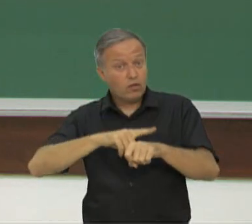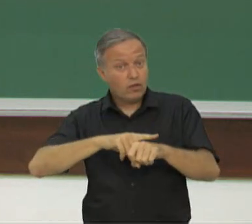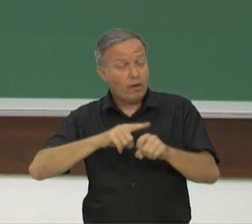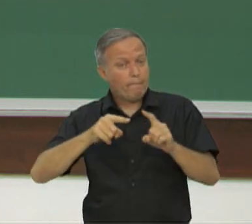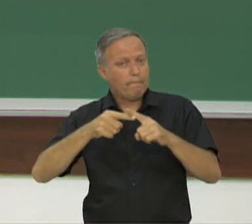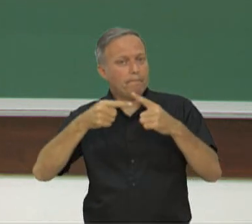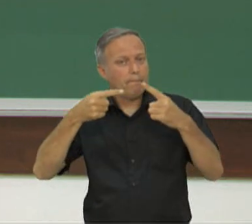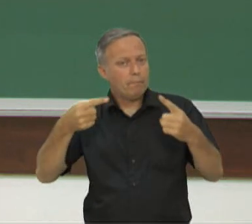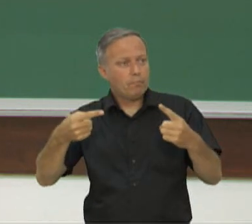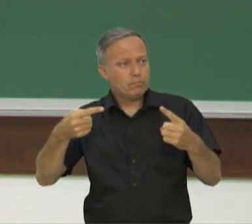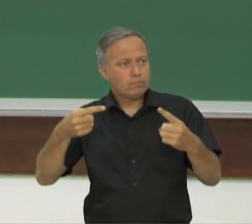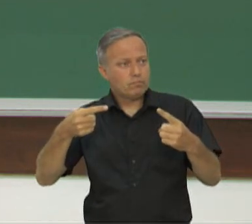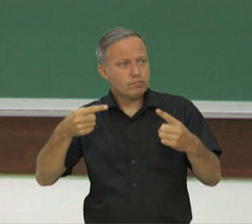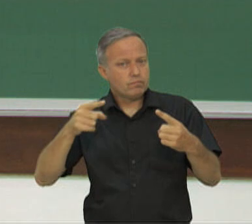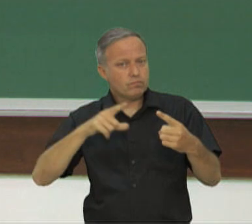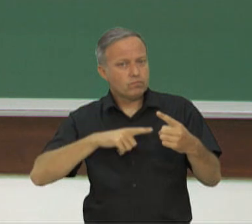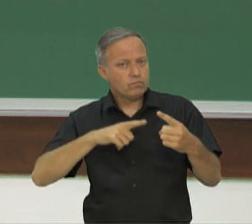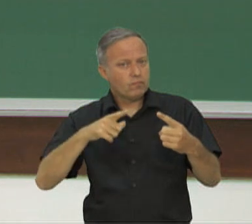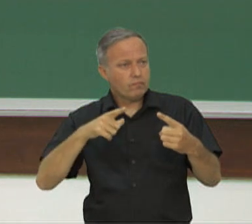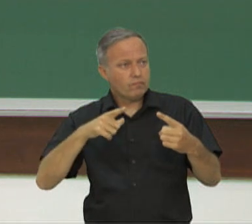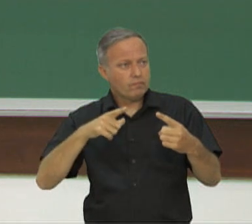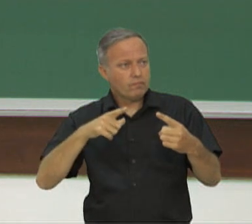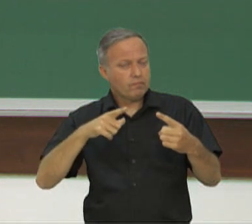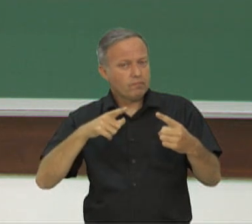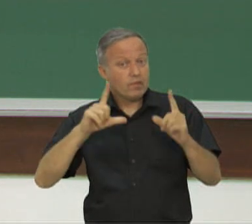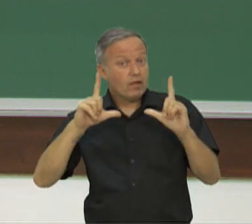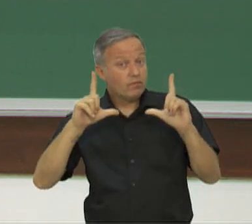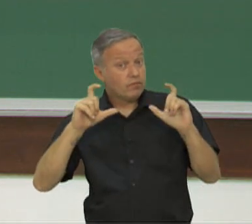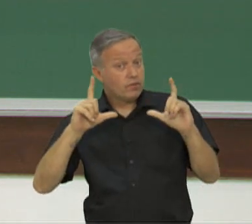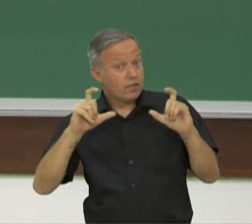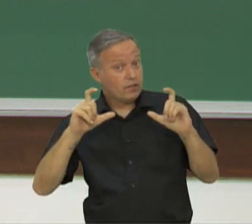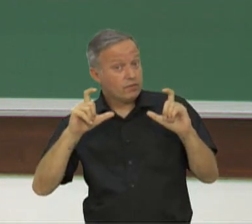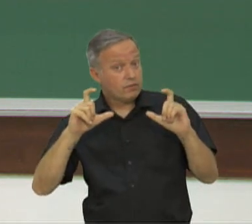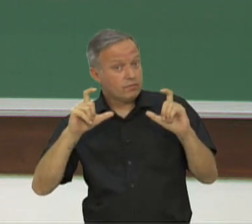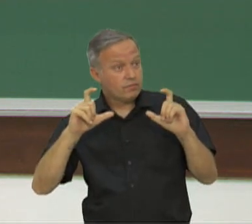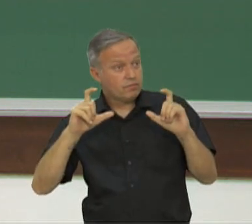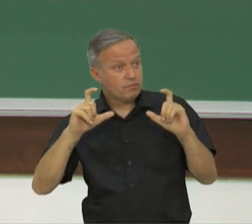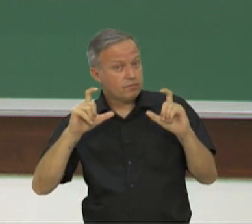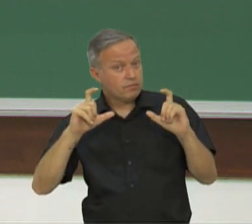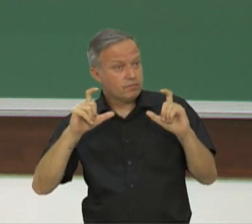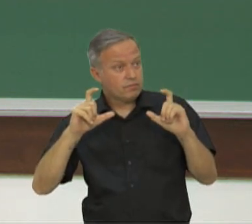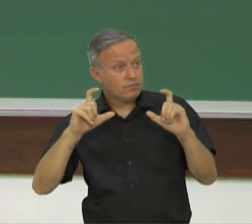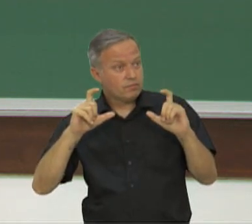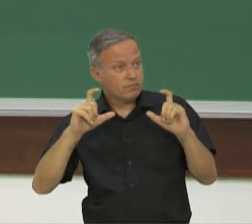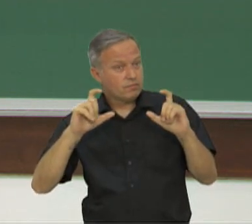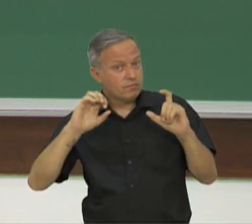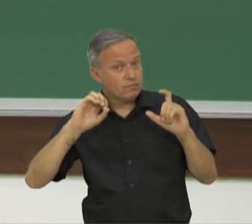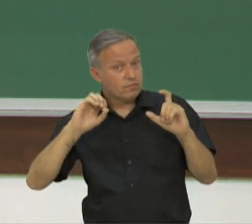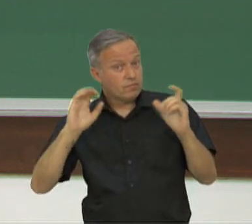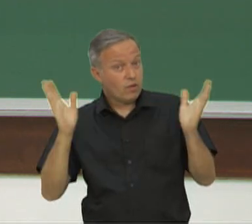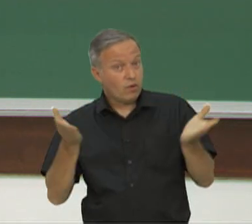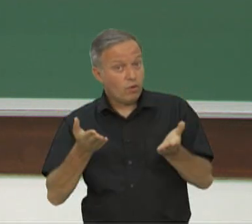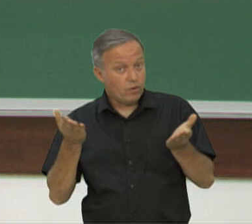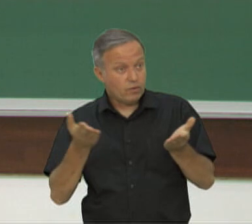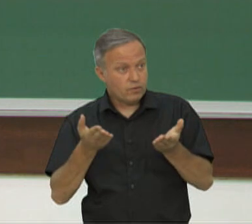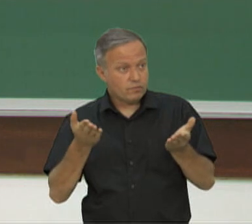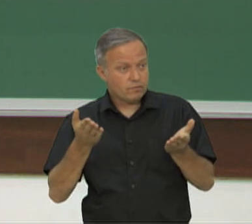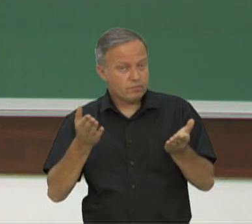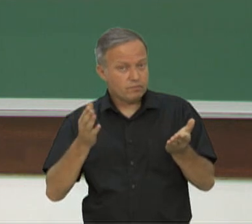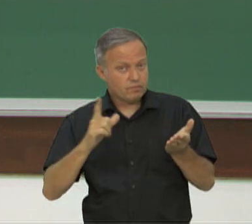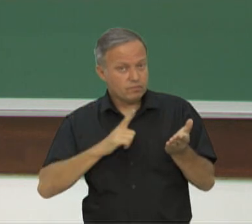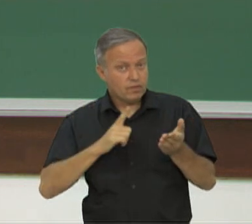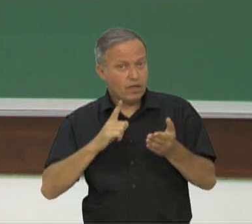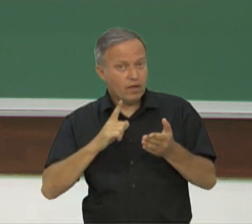que a gente só tem o registro se tirar uma fotografia daquele momento, né? Hoje nós temos aí